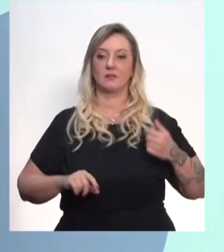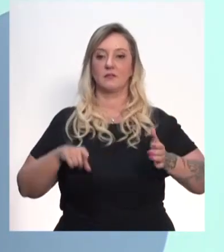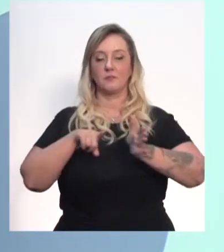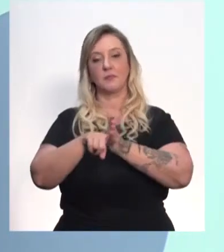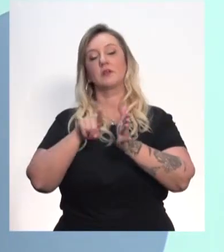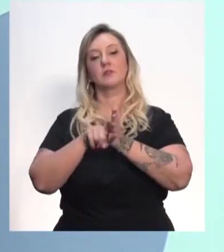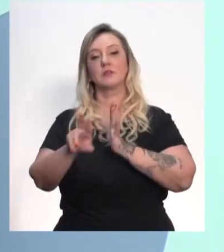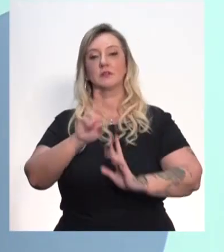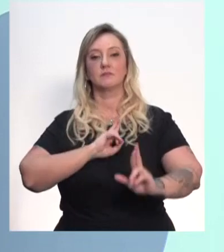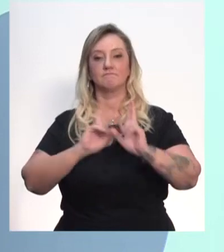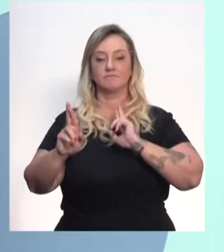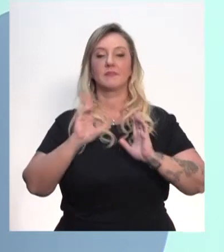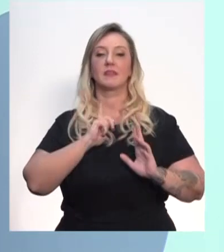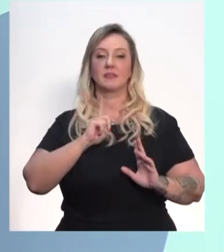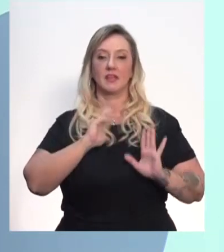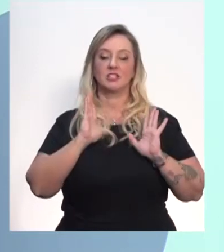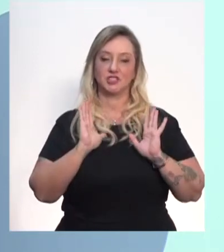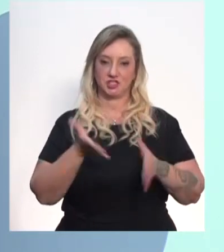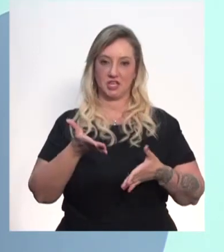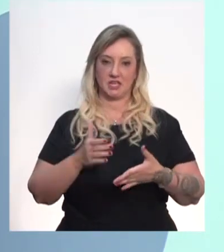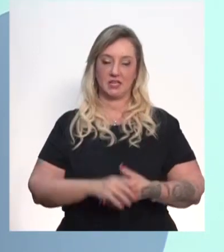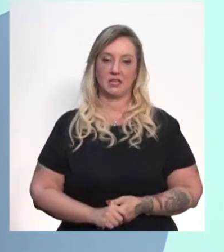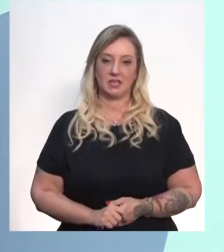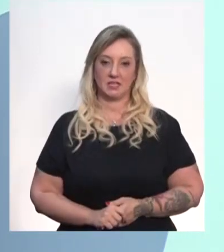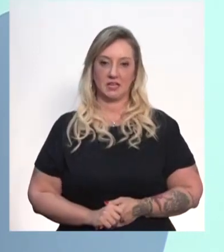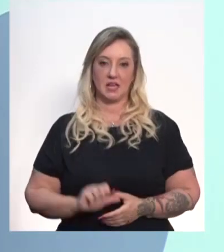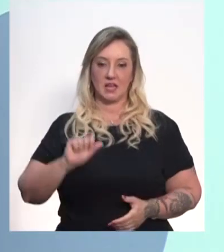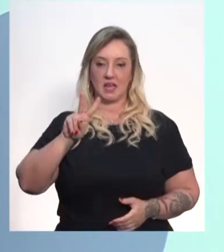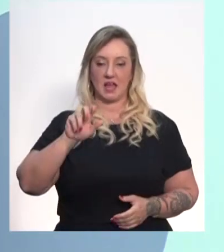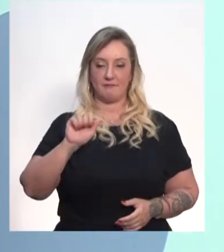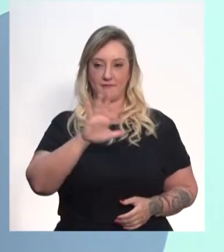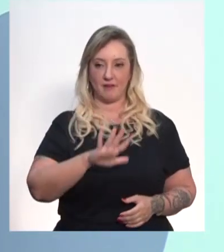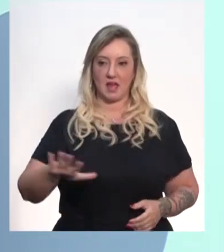pedir para passar a próxima tela, por favor. Tá.